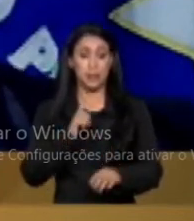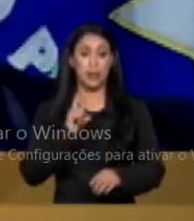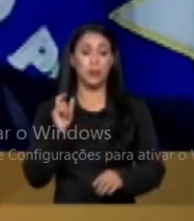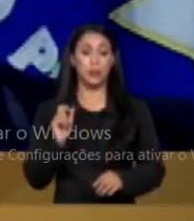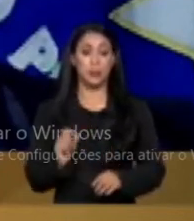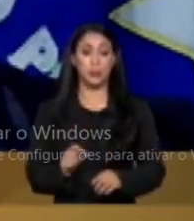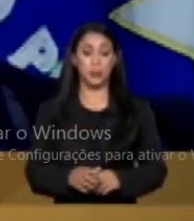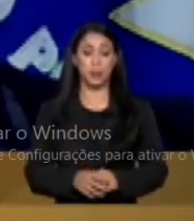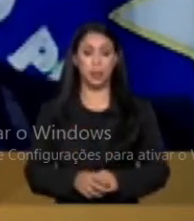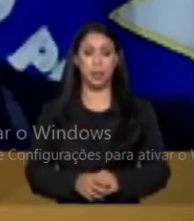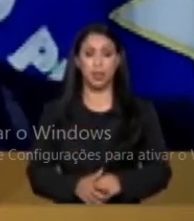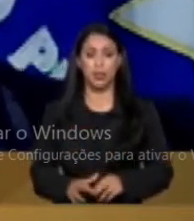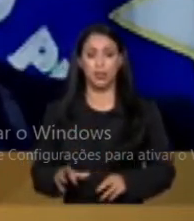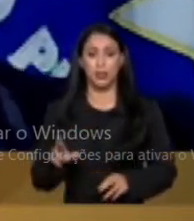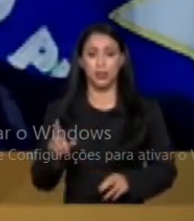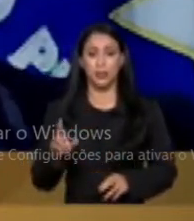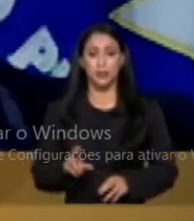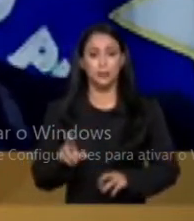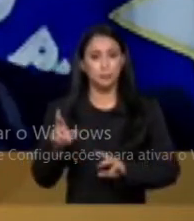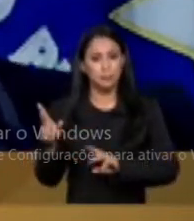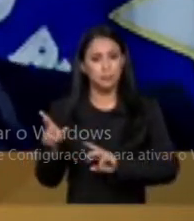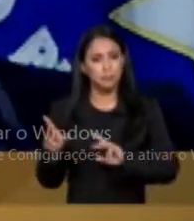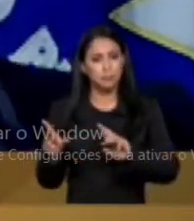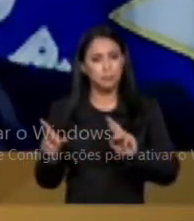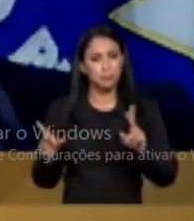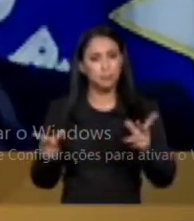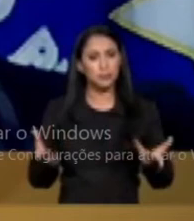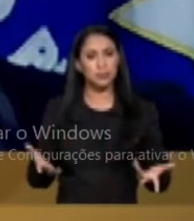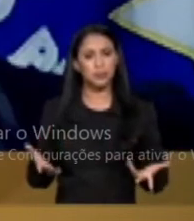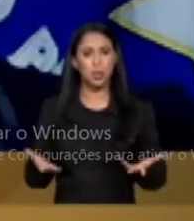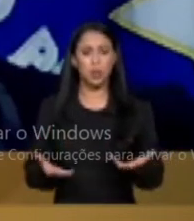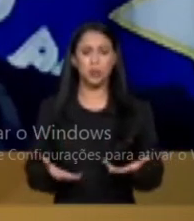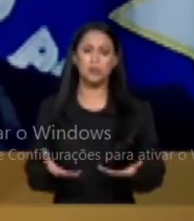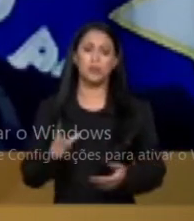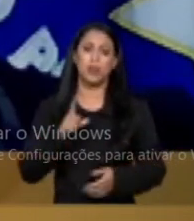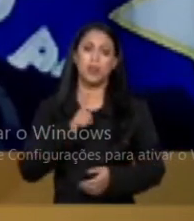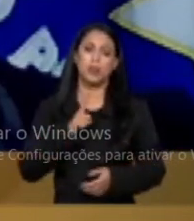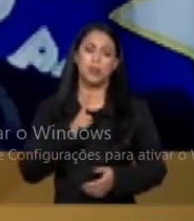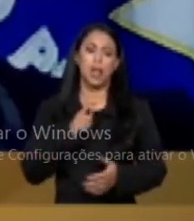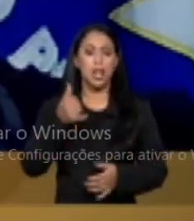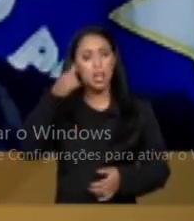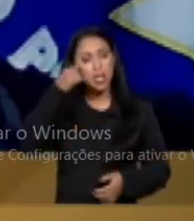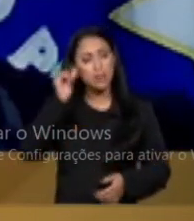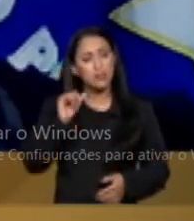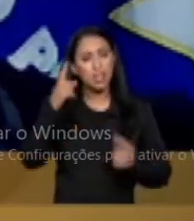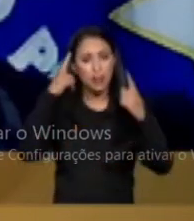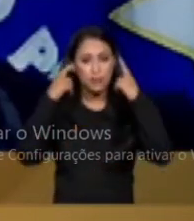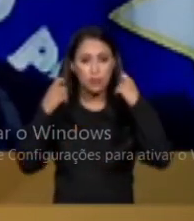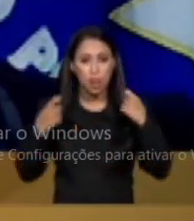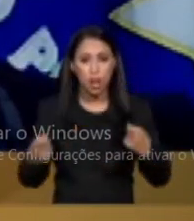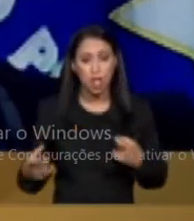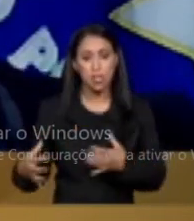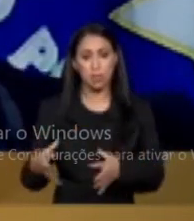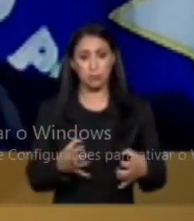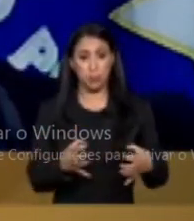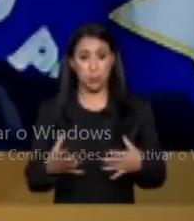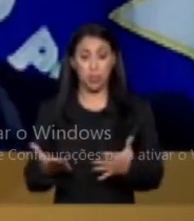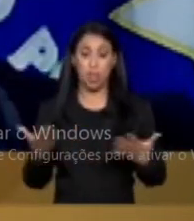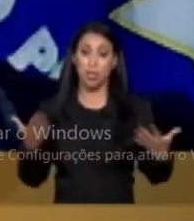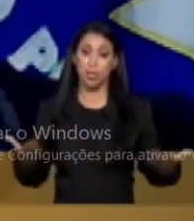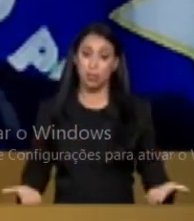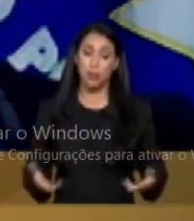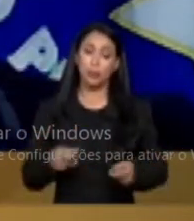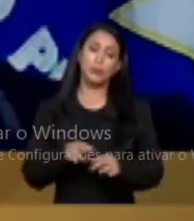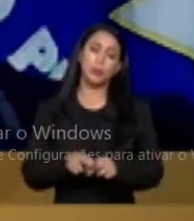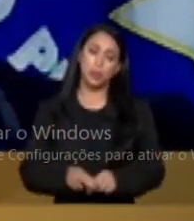graus distintos de animosidade e de violência. Por isso, senhoras ministras e